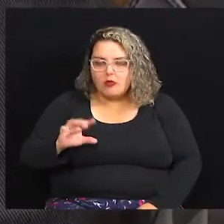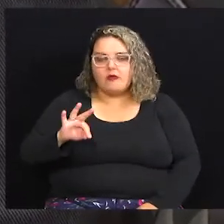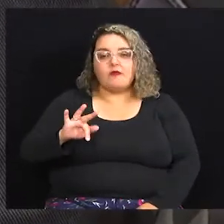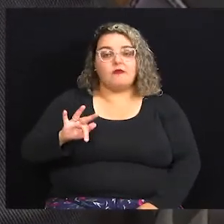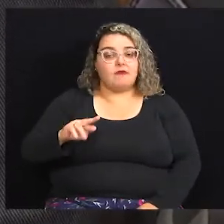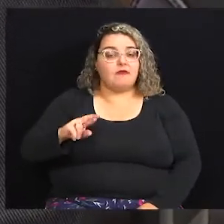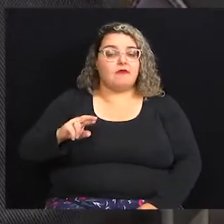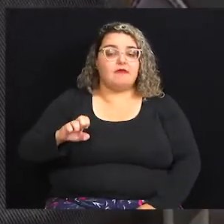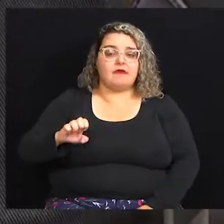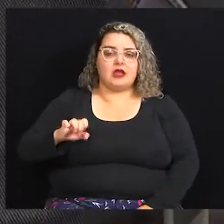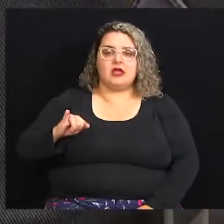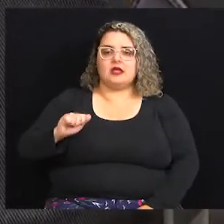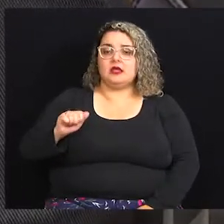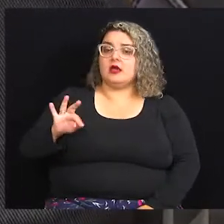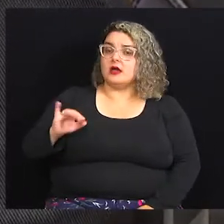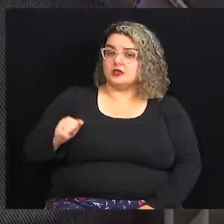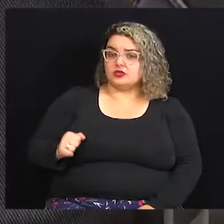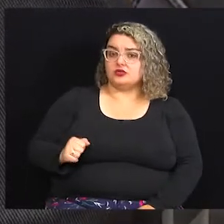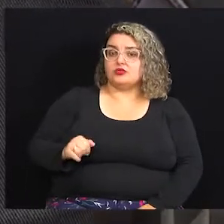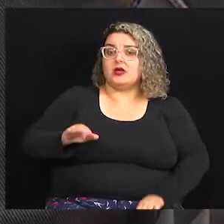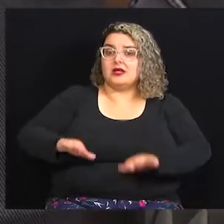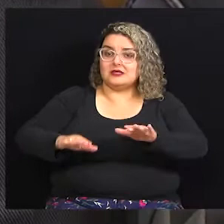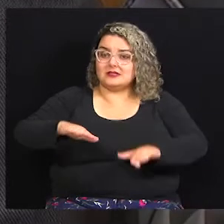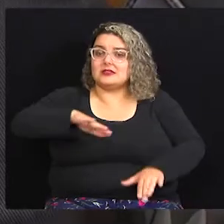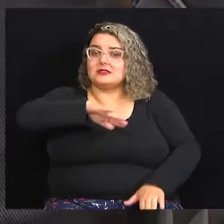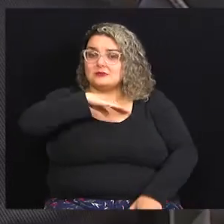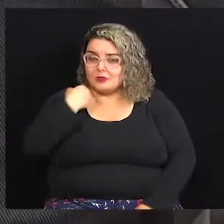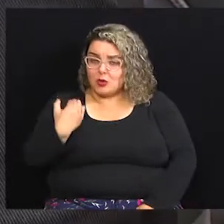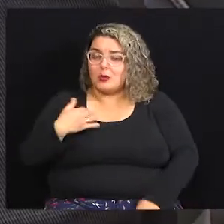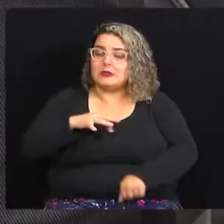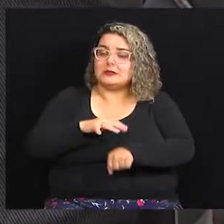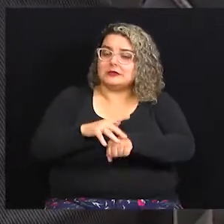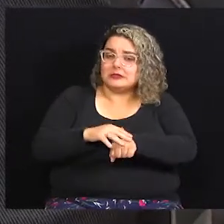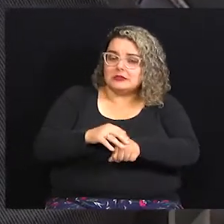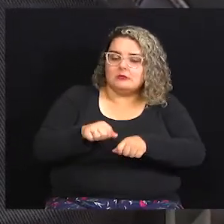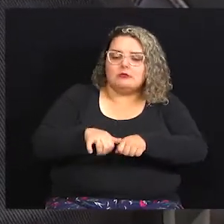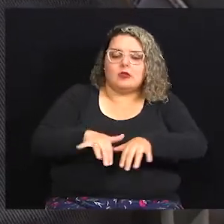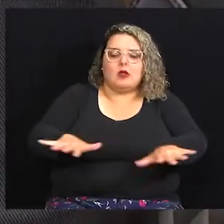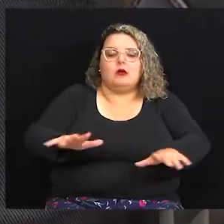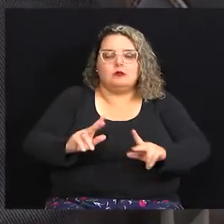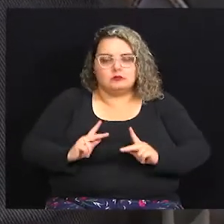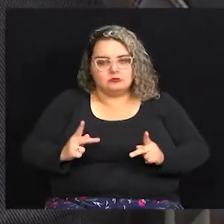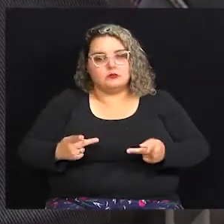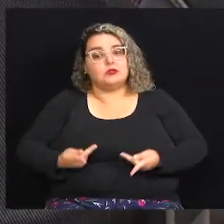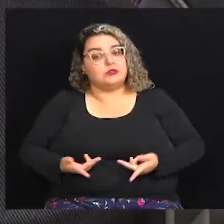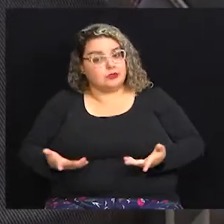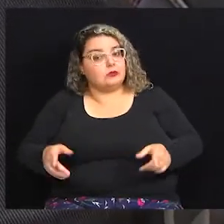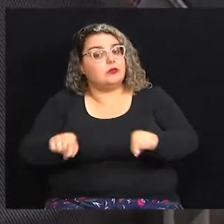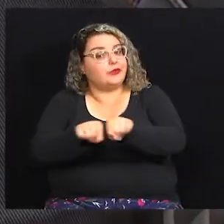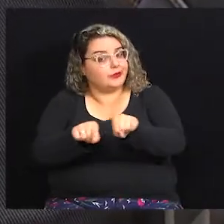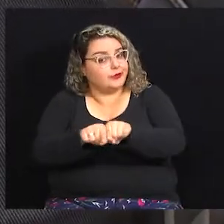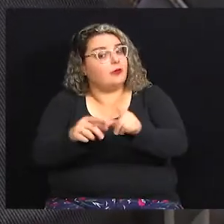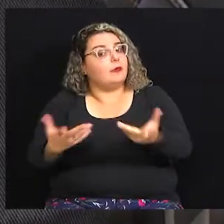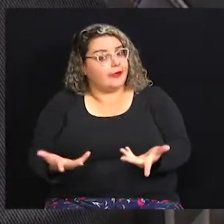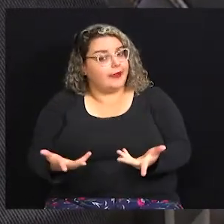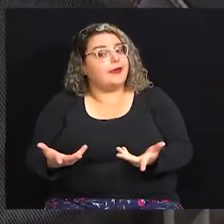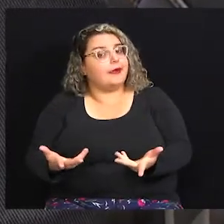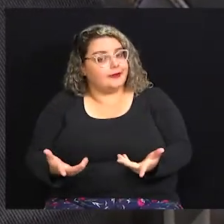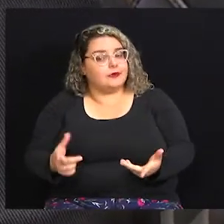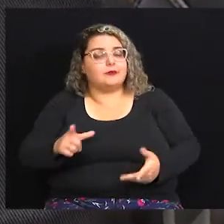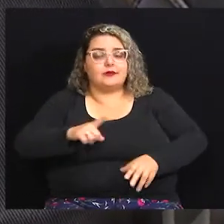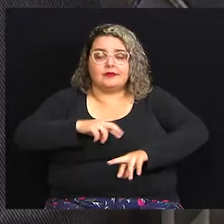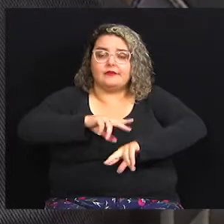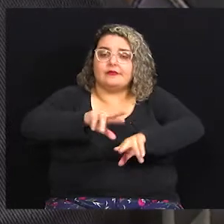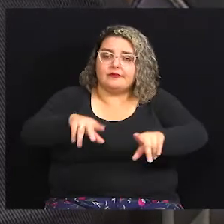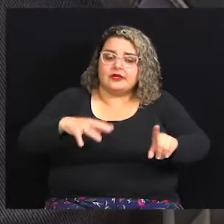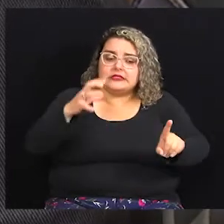muitos animais eles falecem tem alguma doença que pode transmitir para o ser humano Então ela tem uma